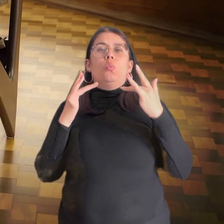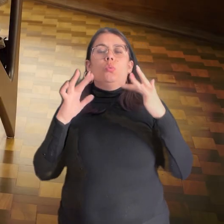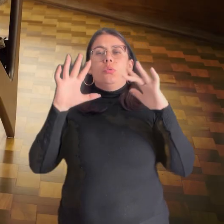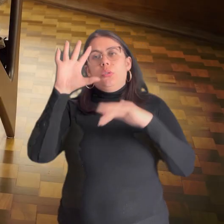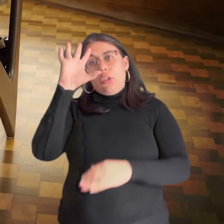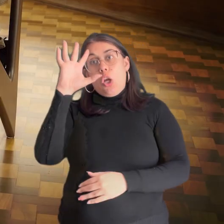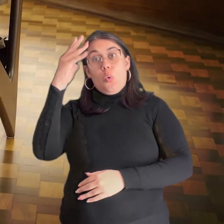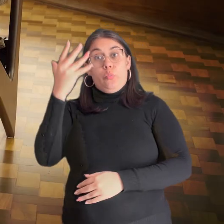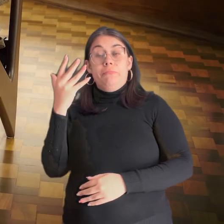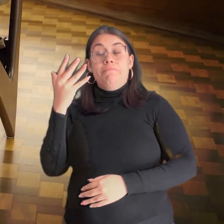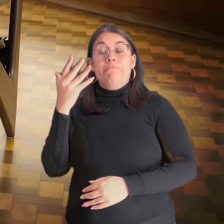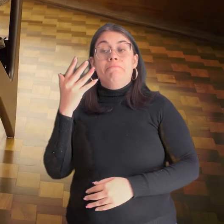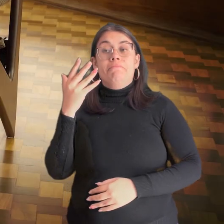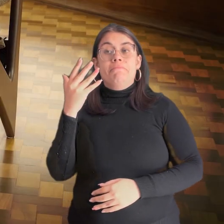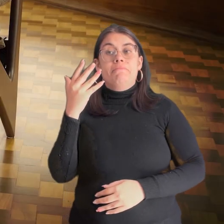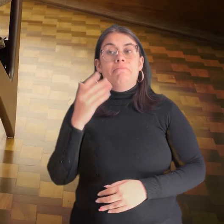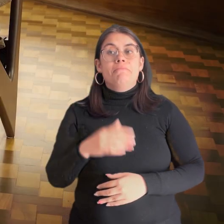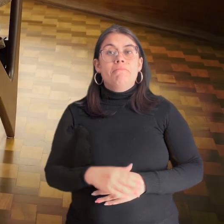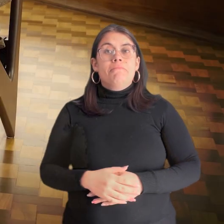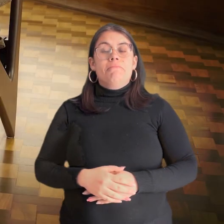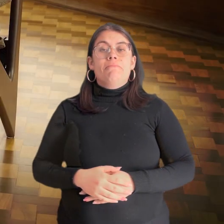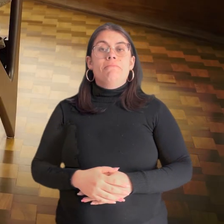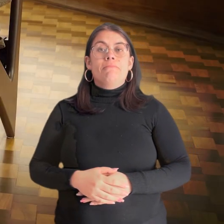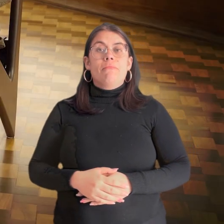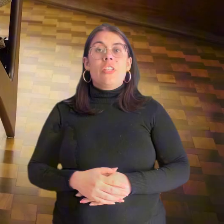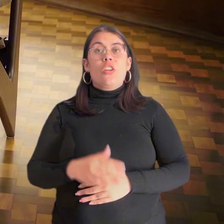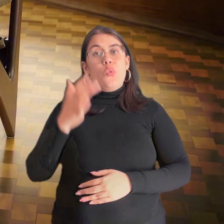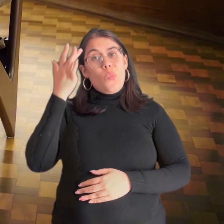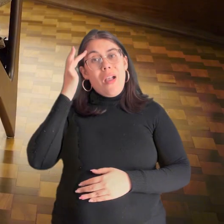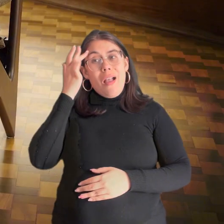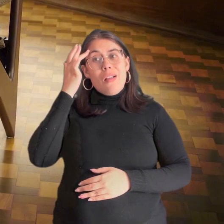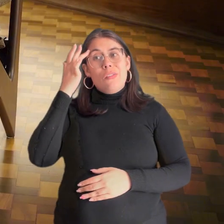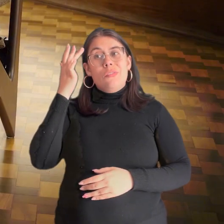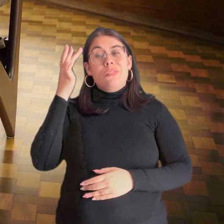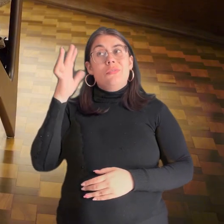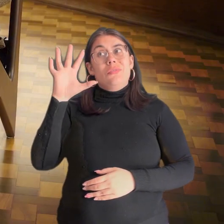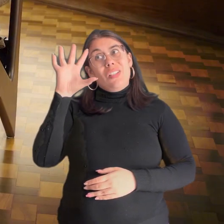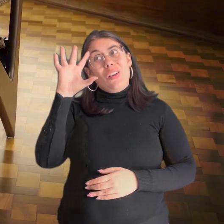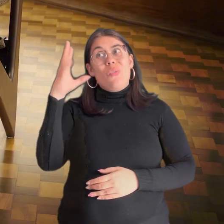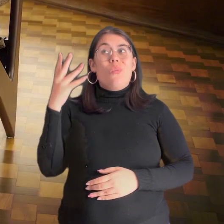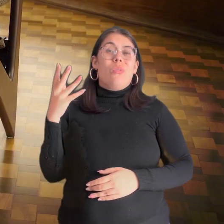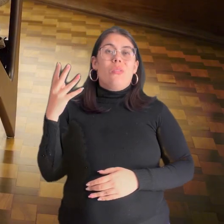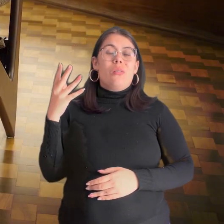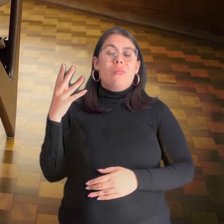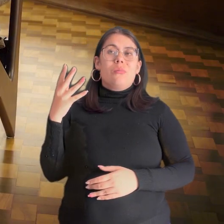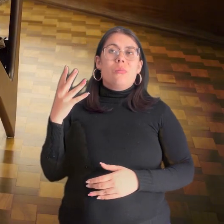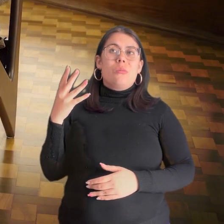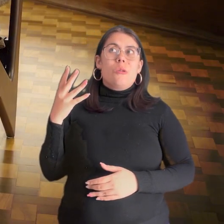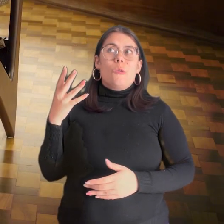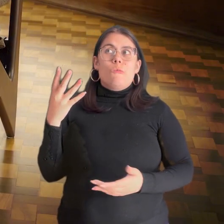em cartaz, deve ter havido alguma